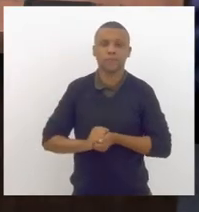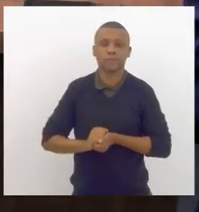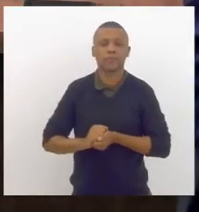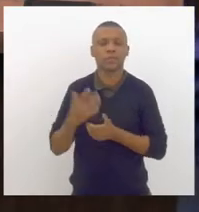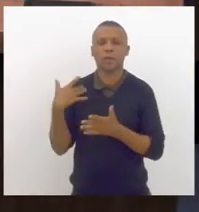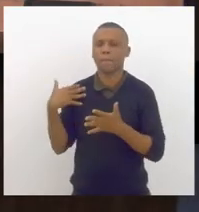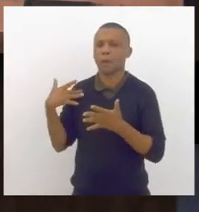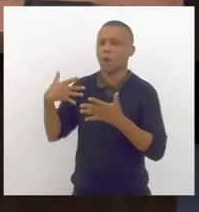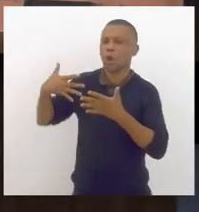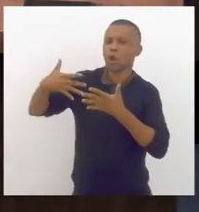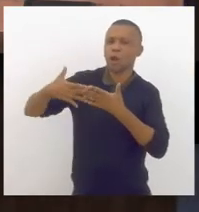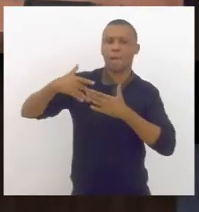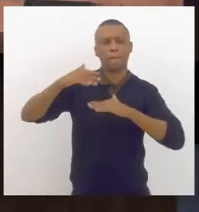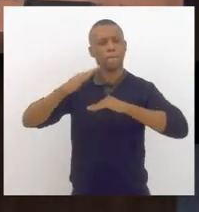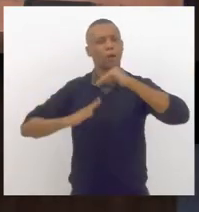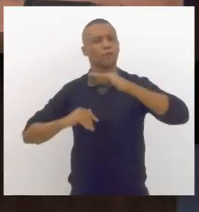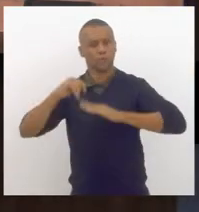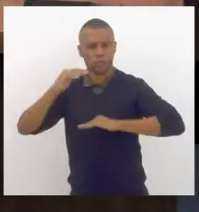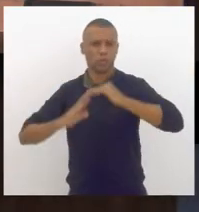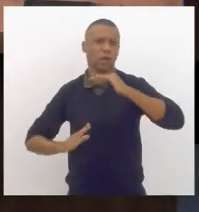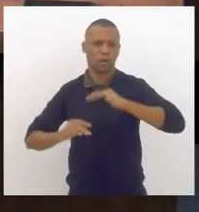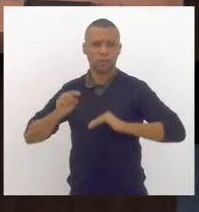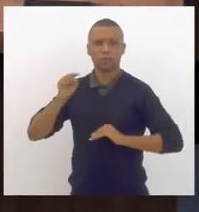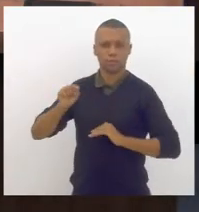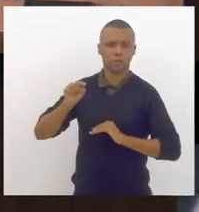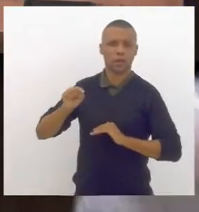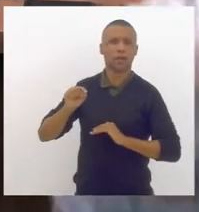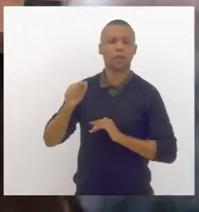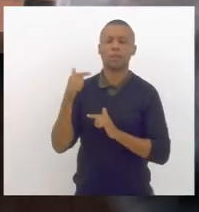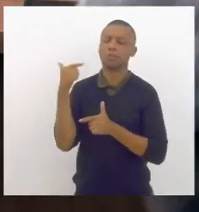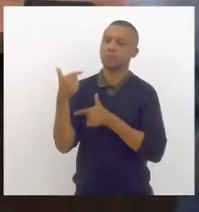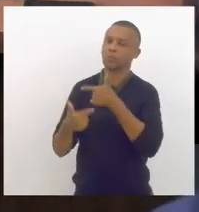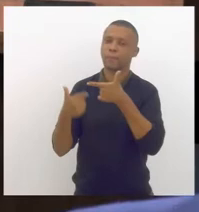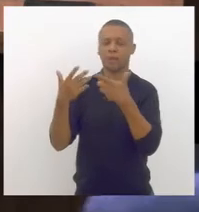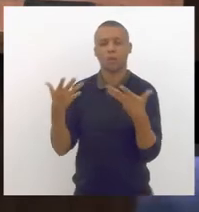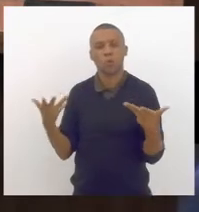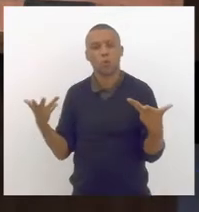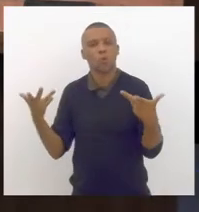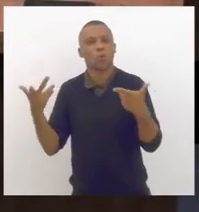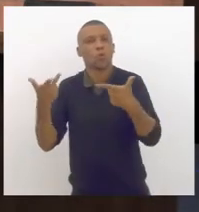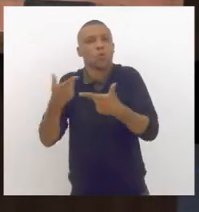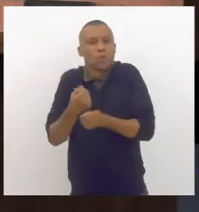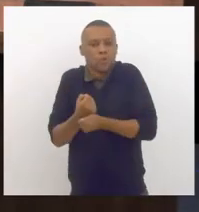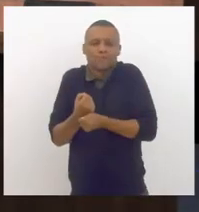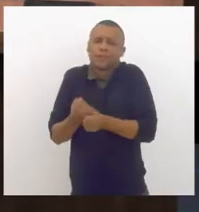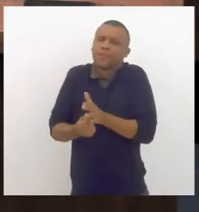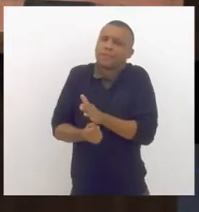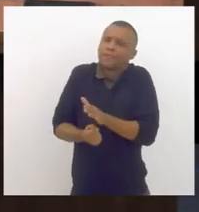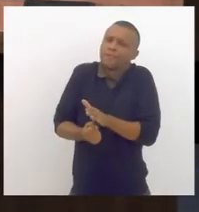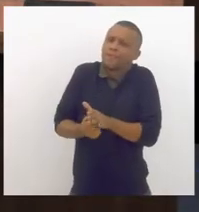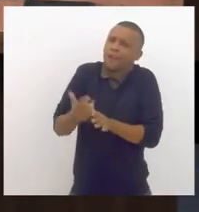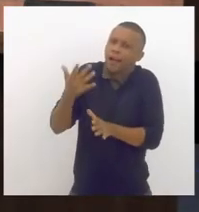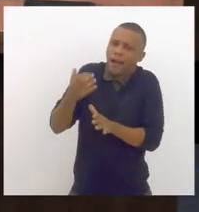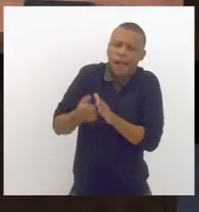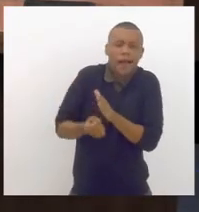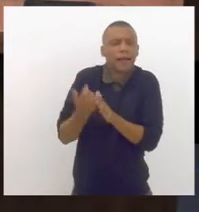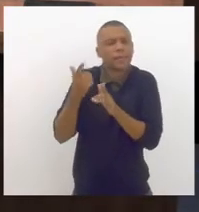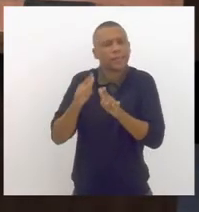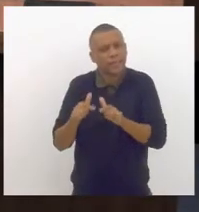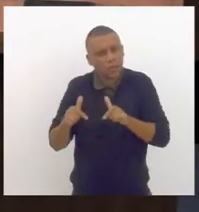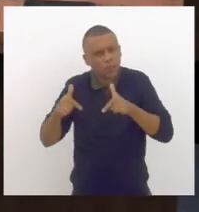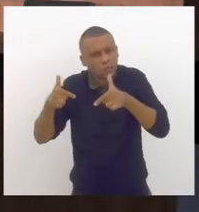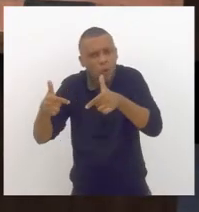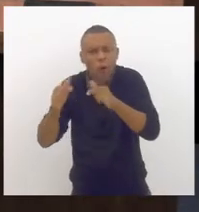profissional, além de uma atuação brilhante em inúmeras ações,